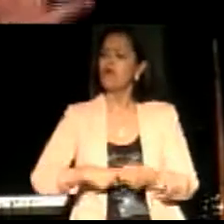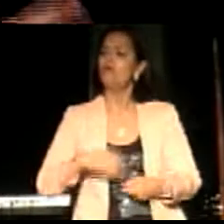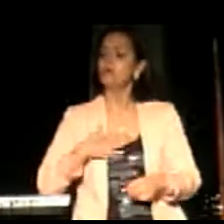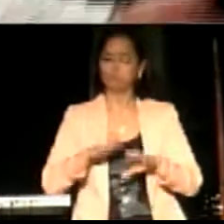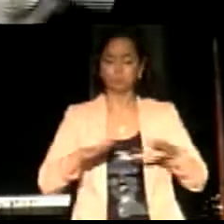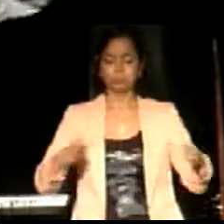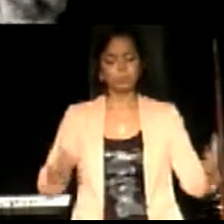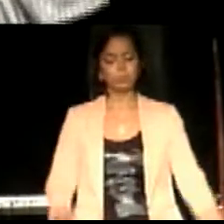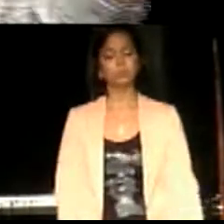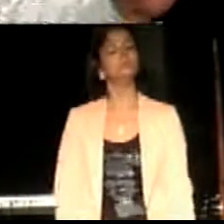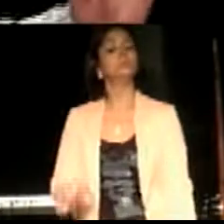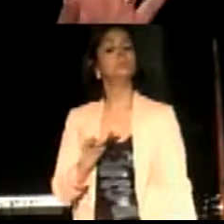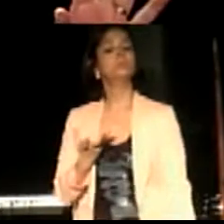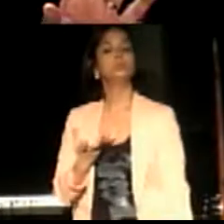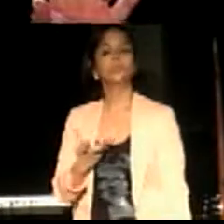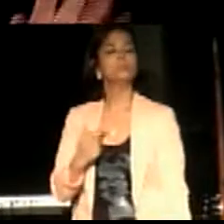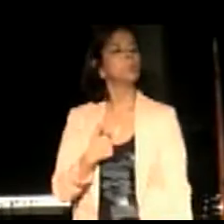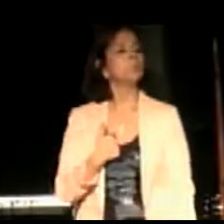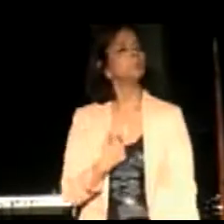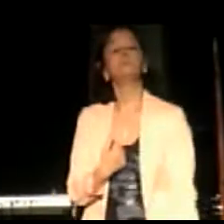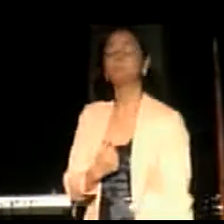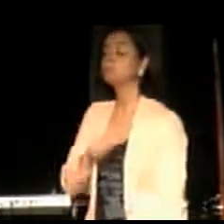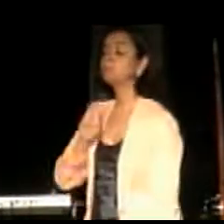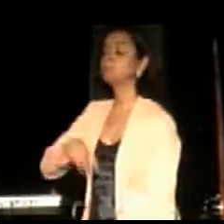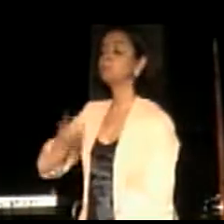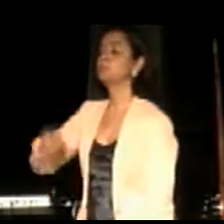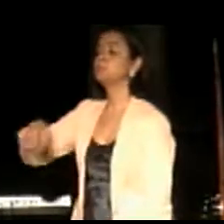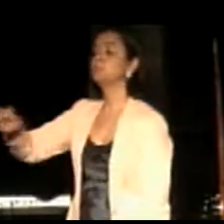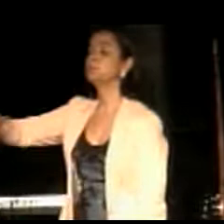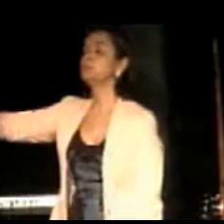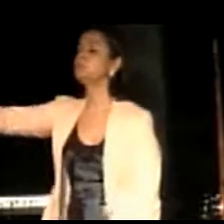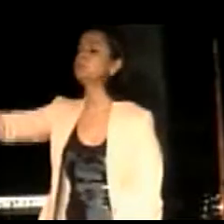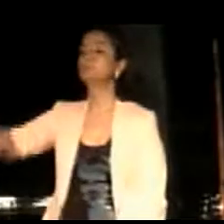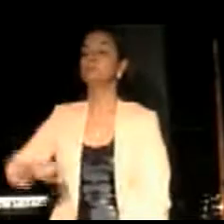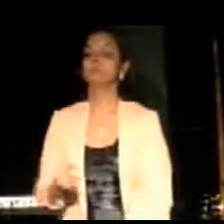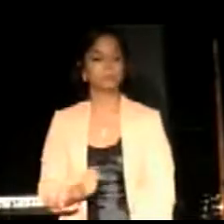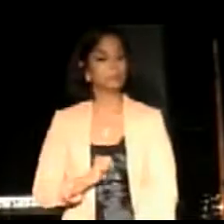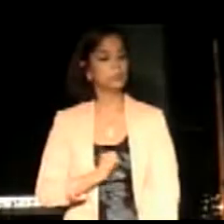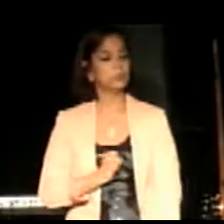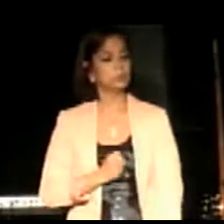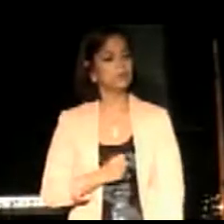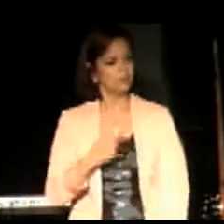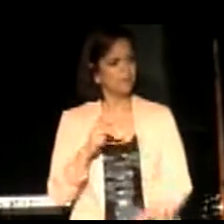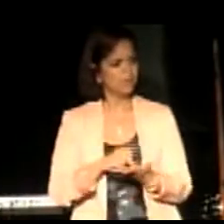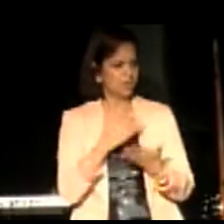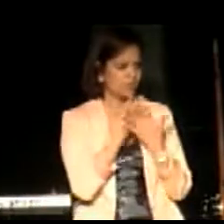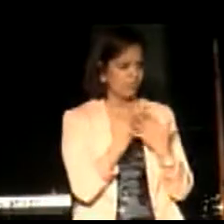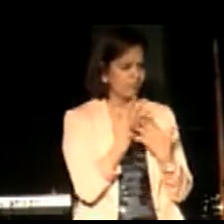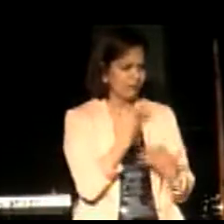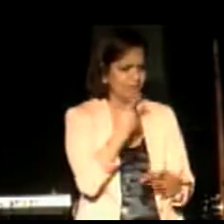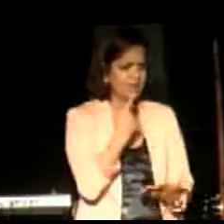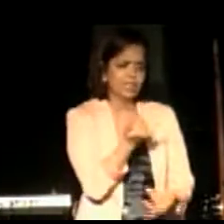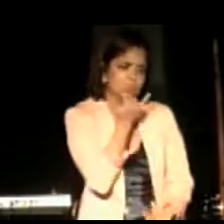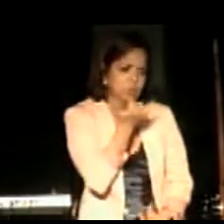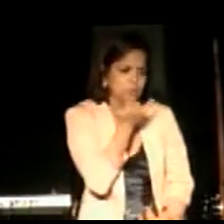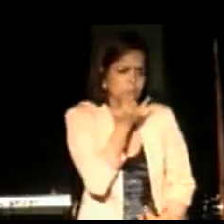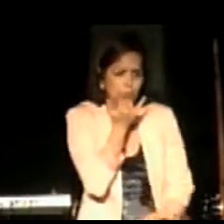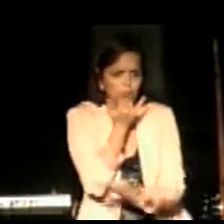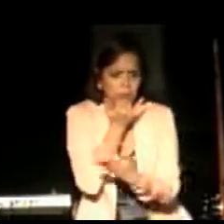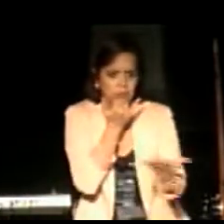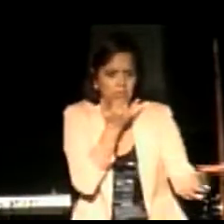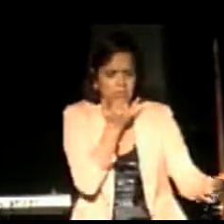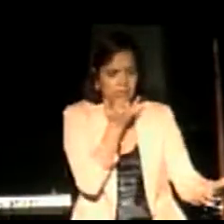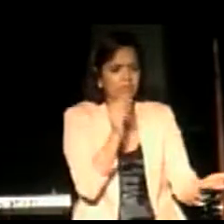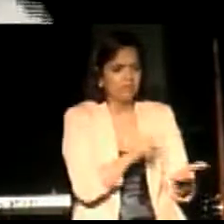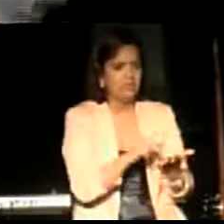Então, e aí fui embora e fiquei... Confesso a vocês, e aqui eu estou pedindo perdão